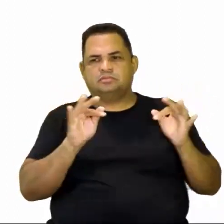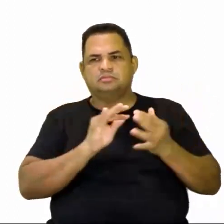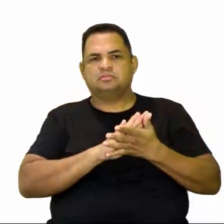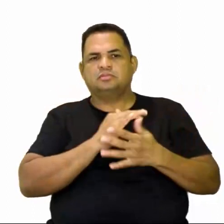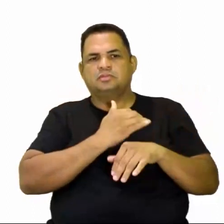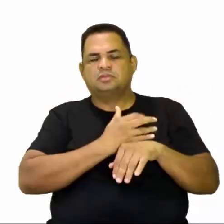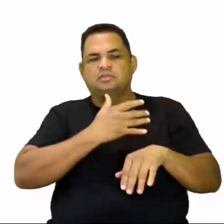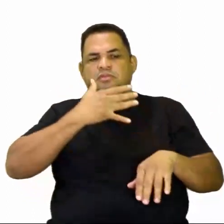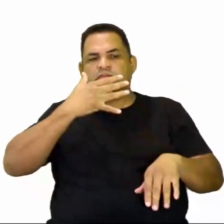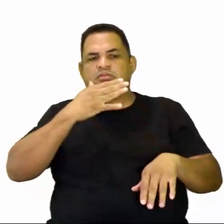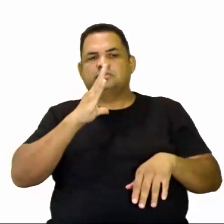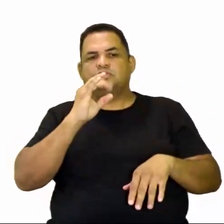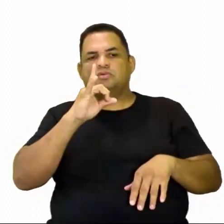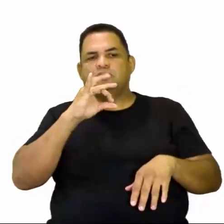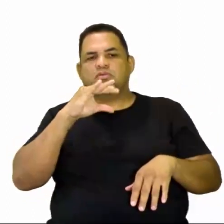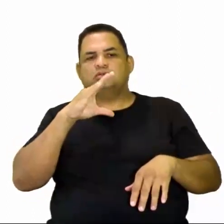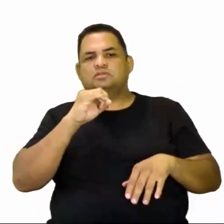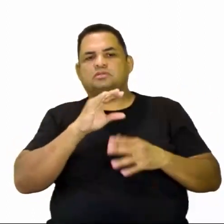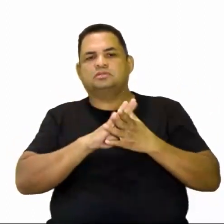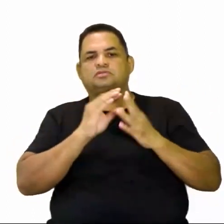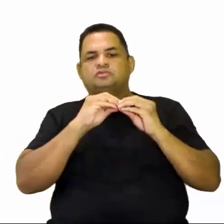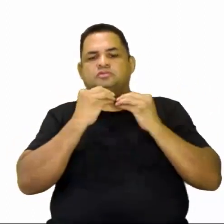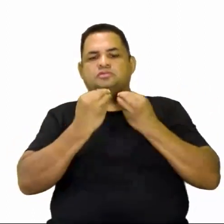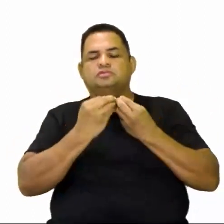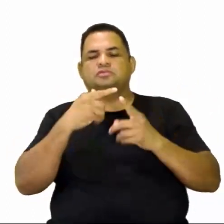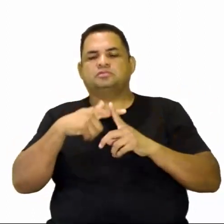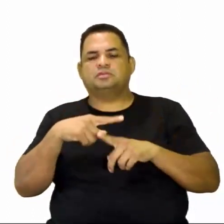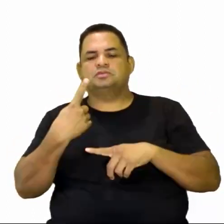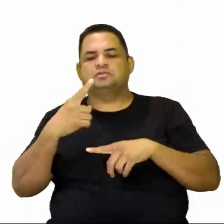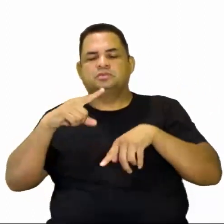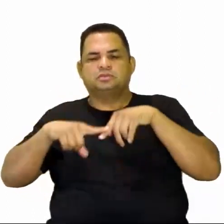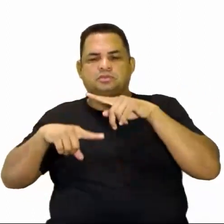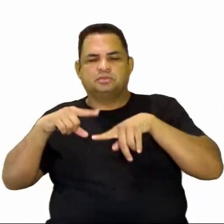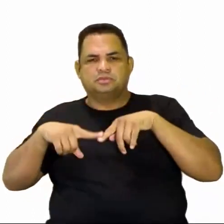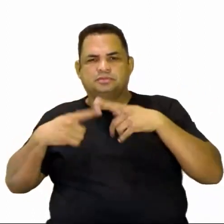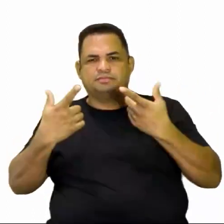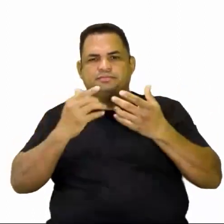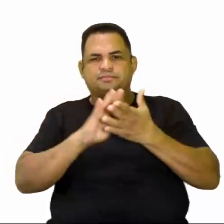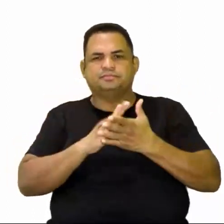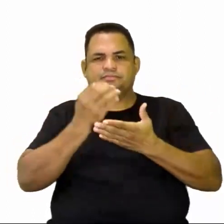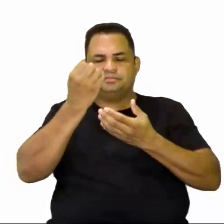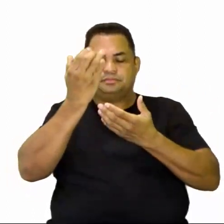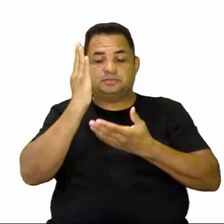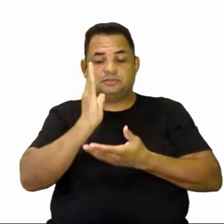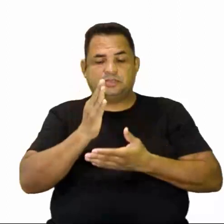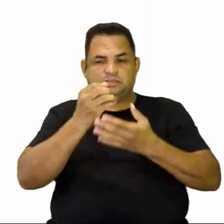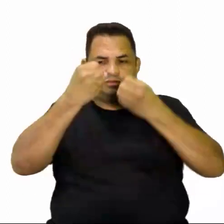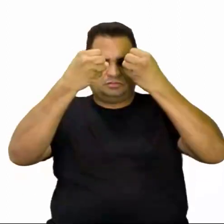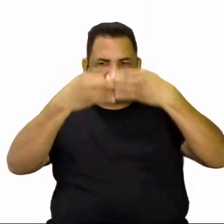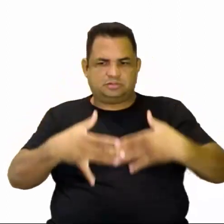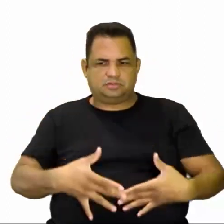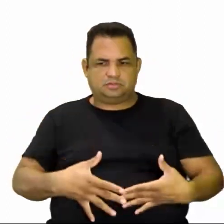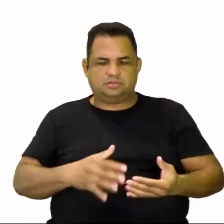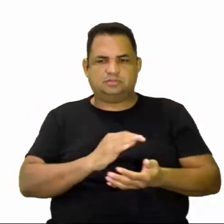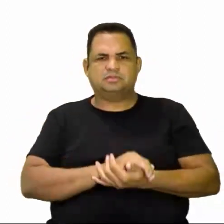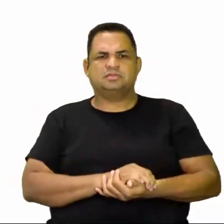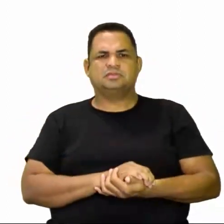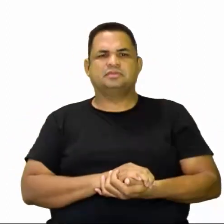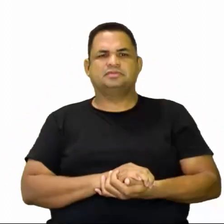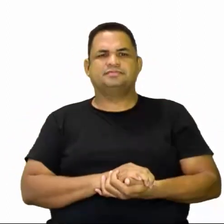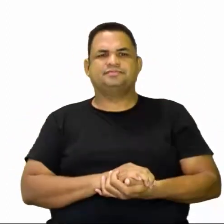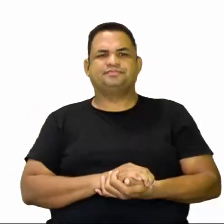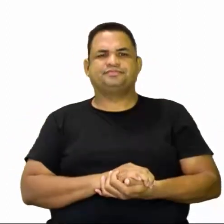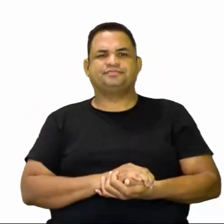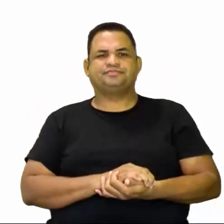e o ácido clorídrico é a substância composta, conforme eu mencionei. Viu